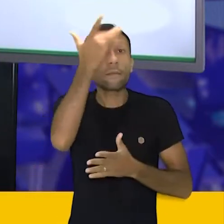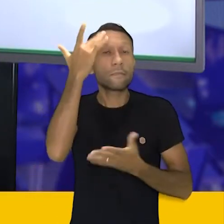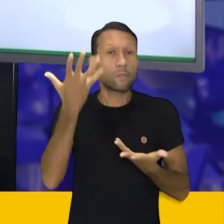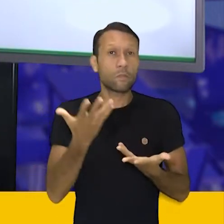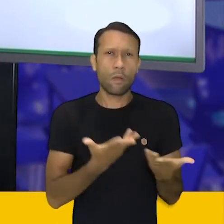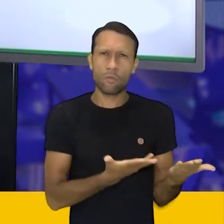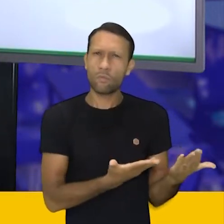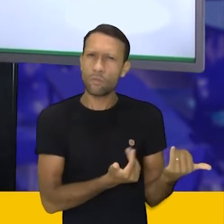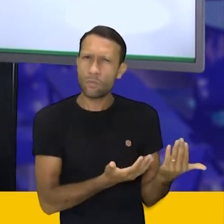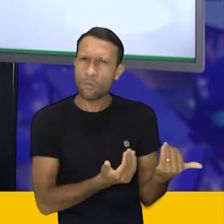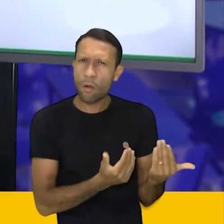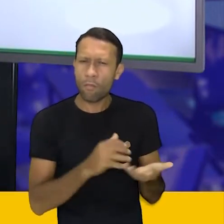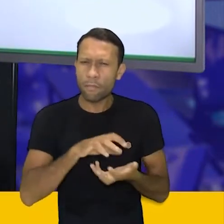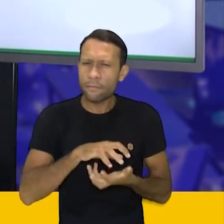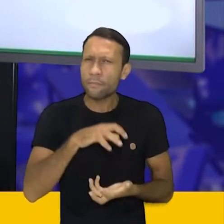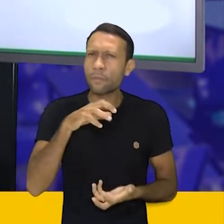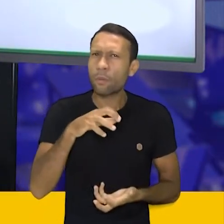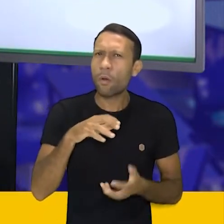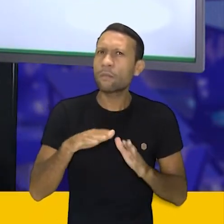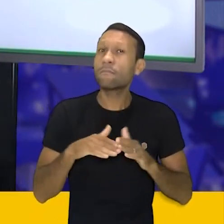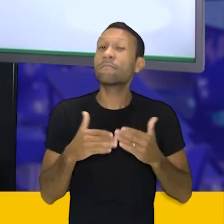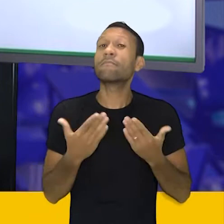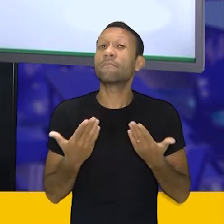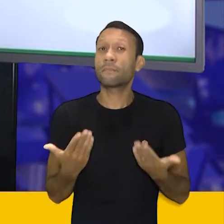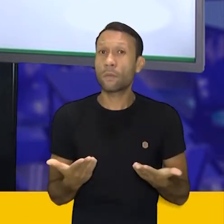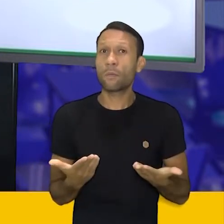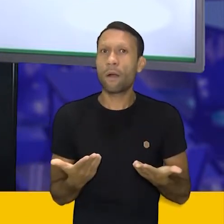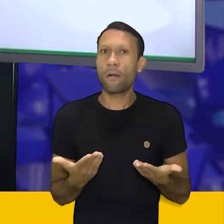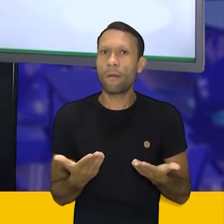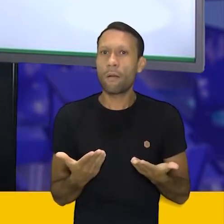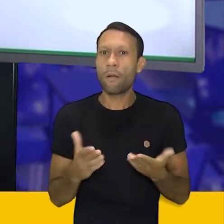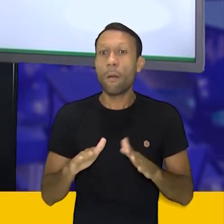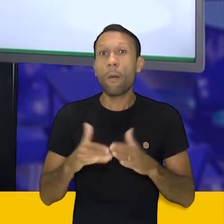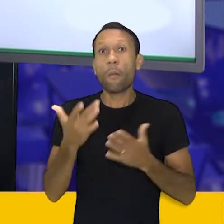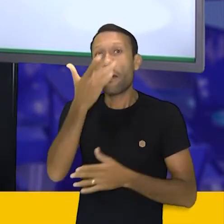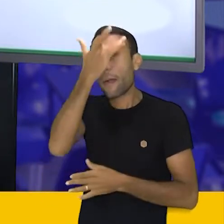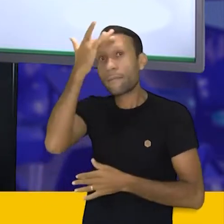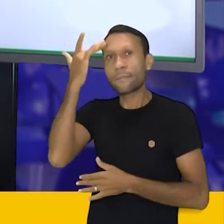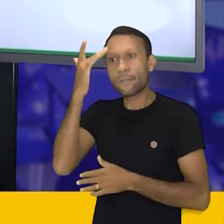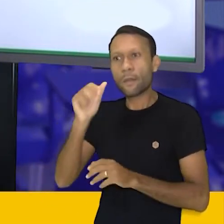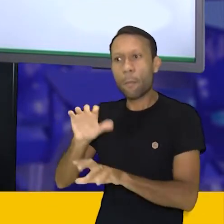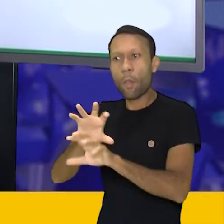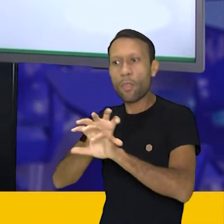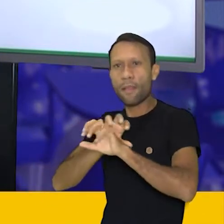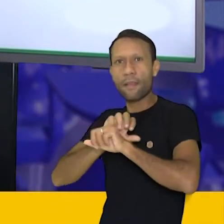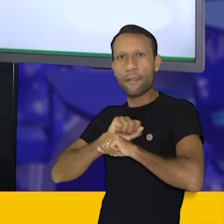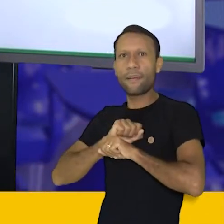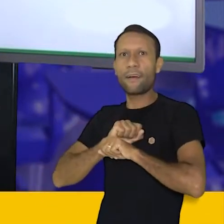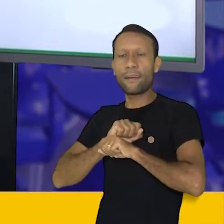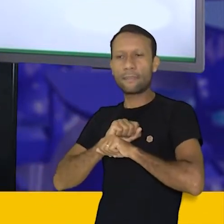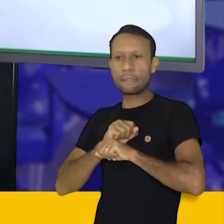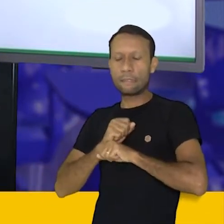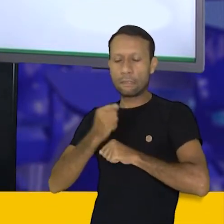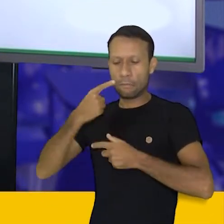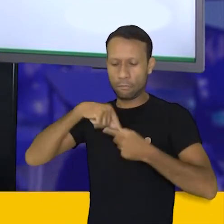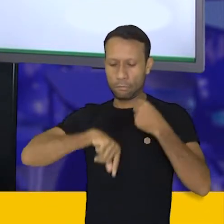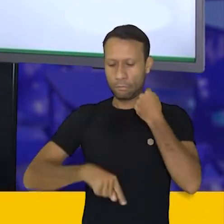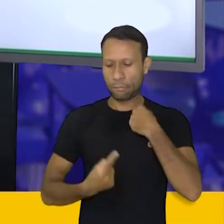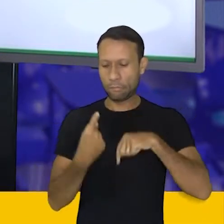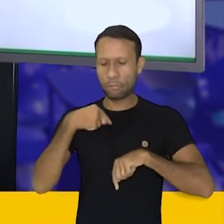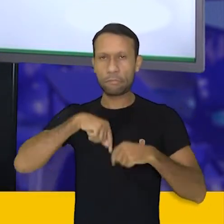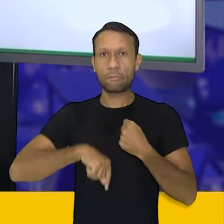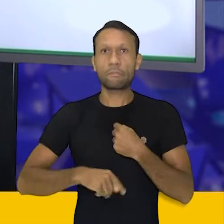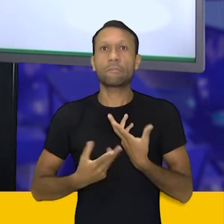isso? Quais são esses grupos de risco? Quem é que está mais propício a contrair o vírus e desenvolver